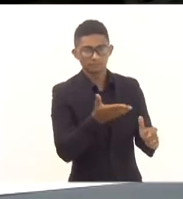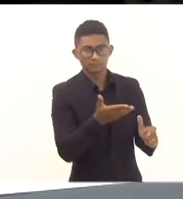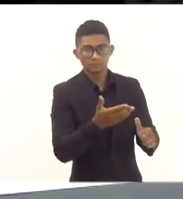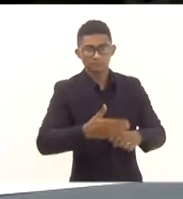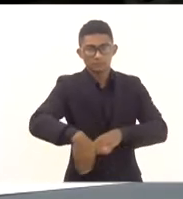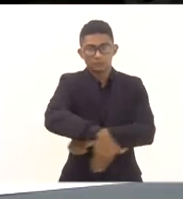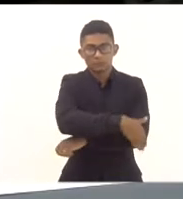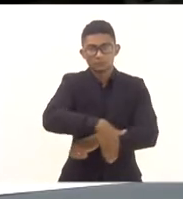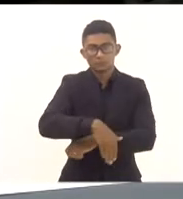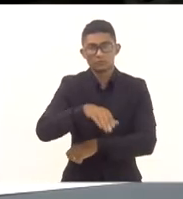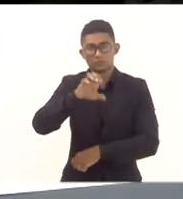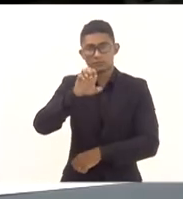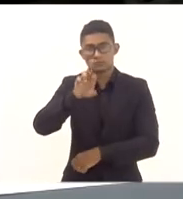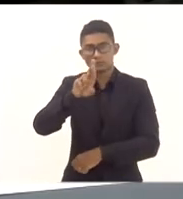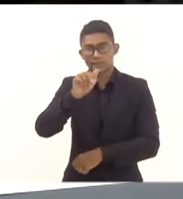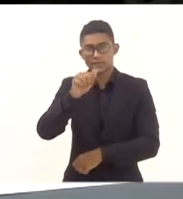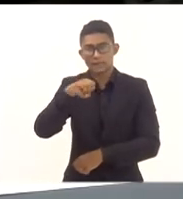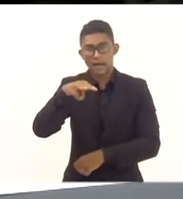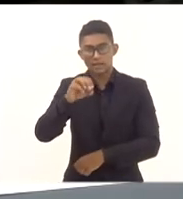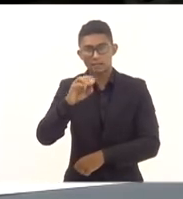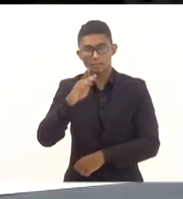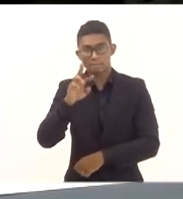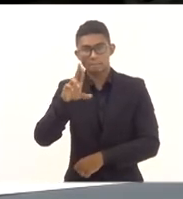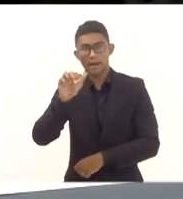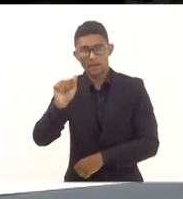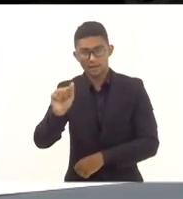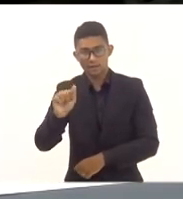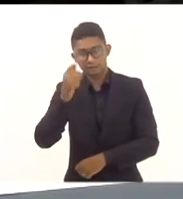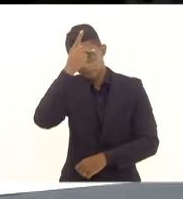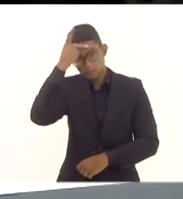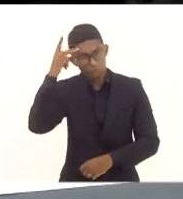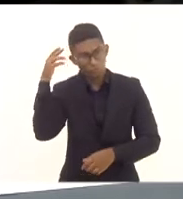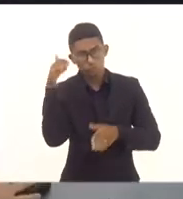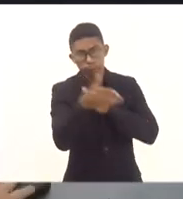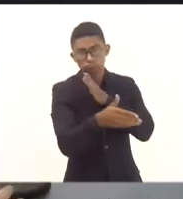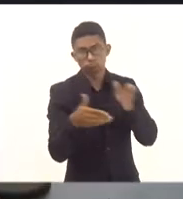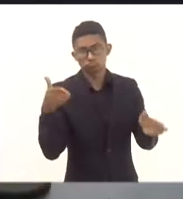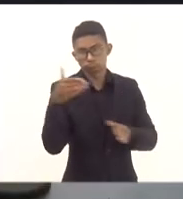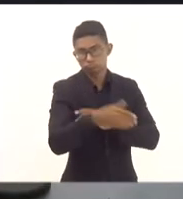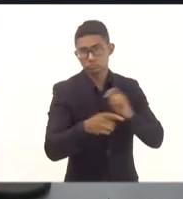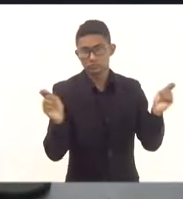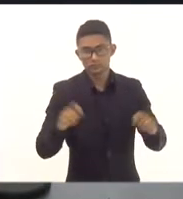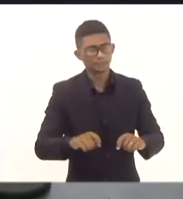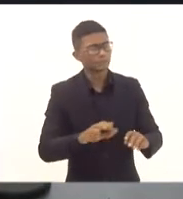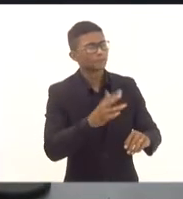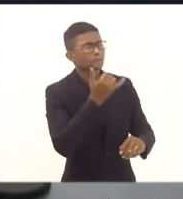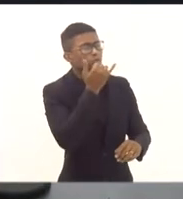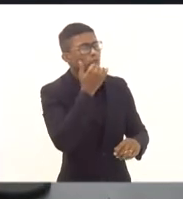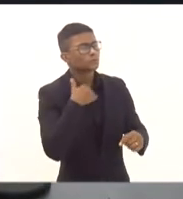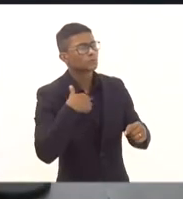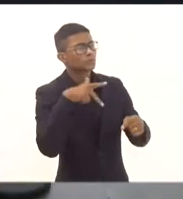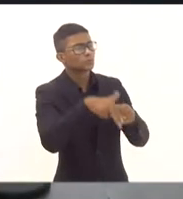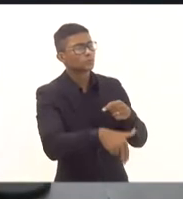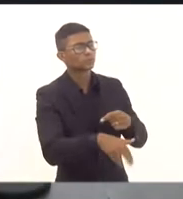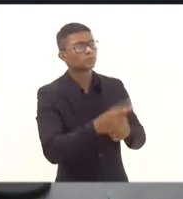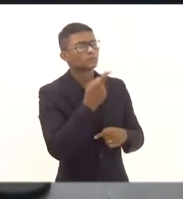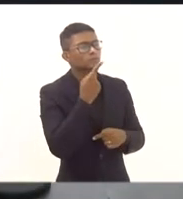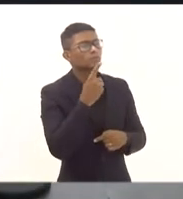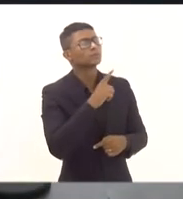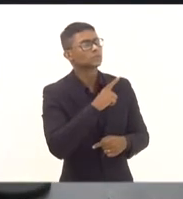fica na Rua Erasmo Braga Claro é só porque você falou que aumentou a procura